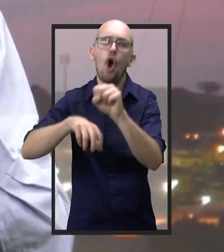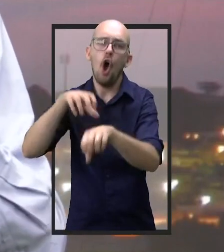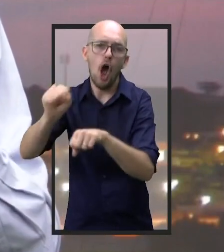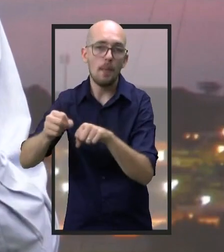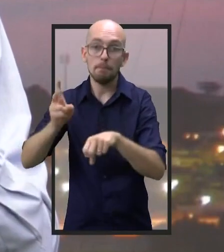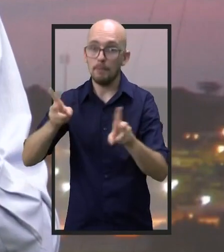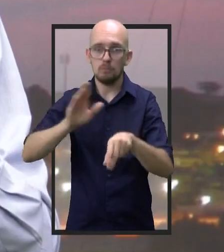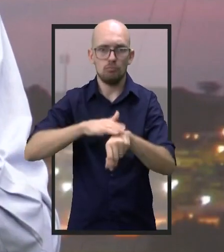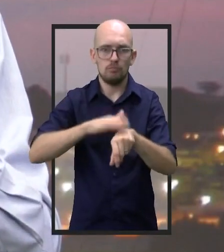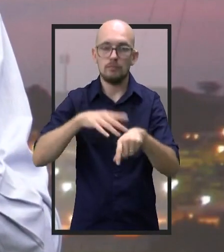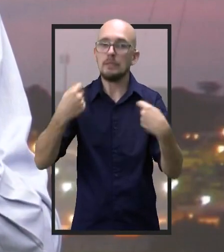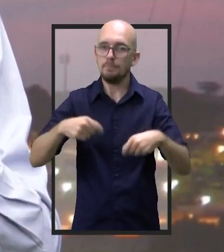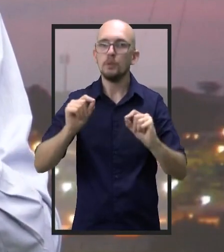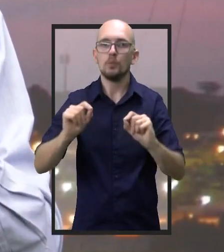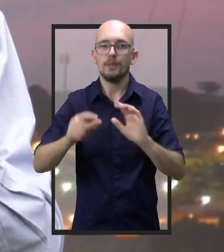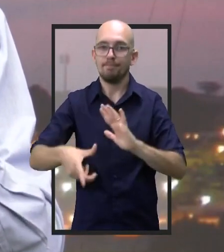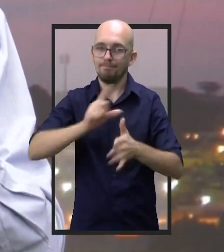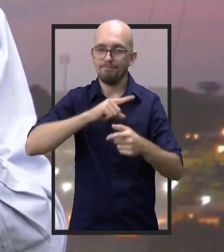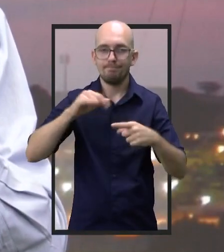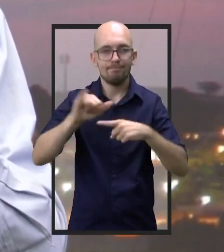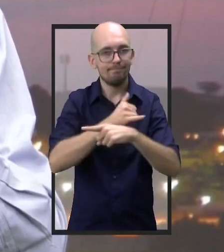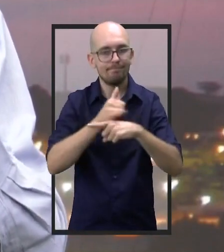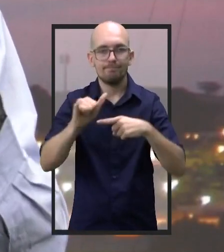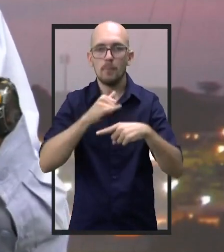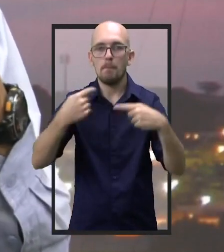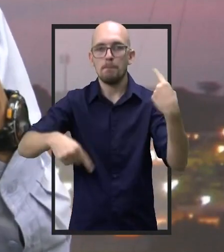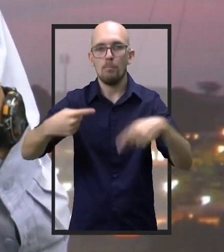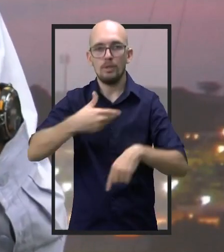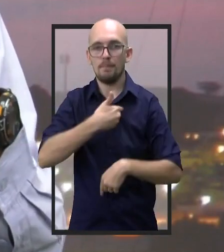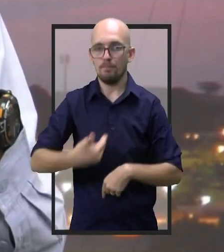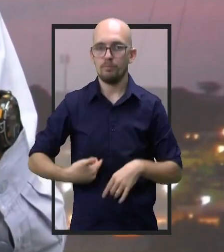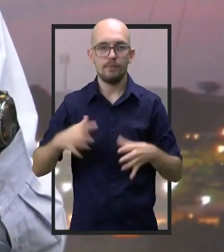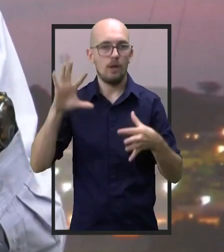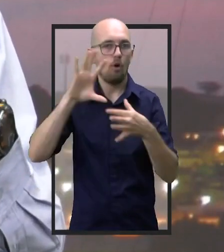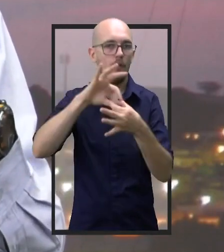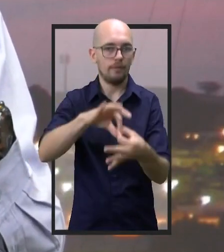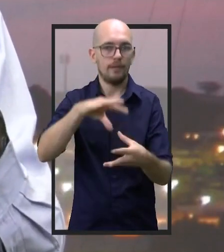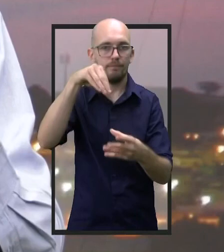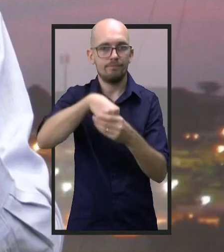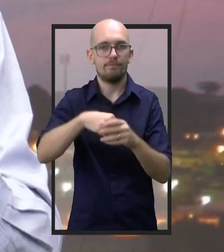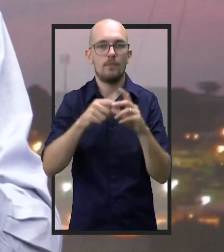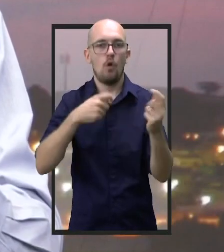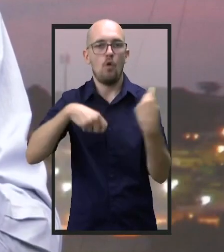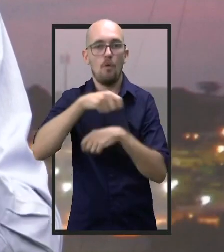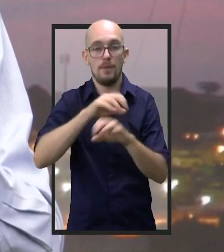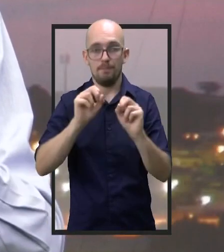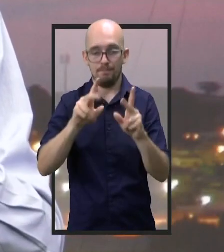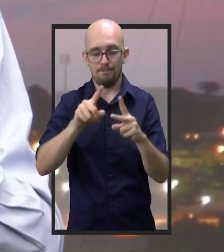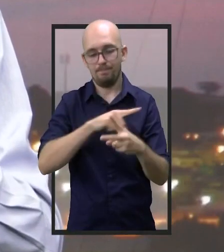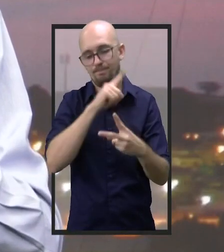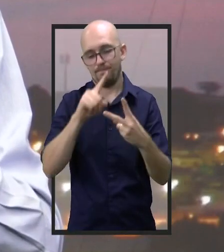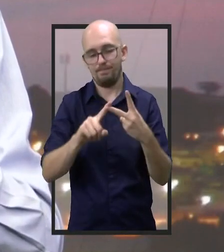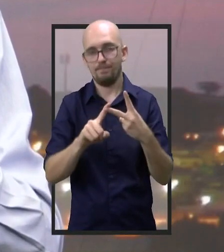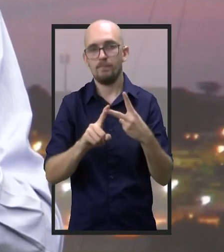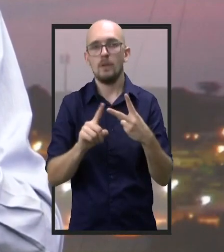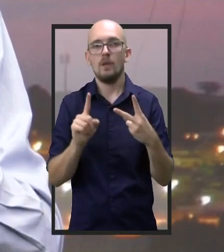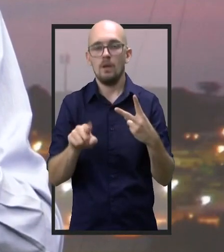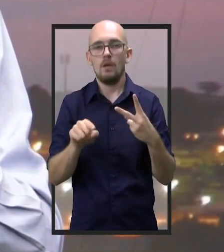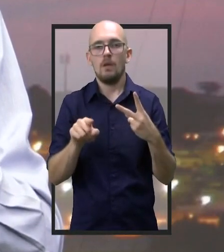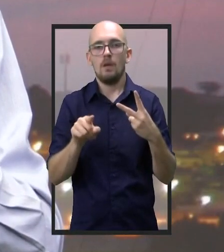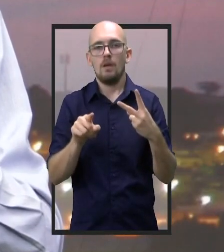para isso. É um contexto dentro da economia, de um cenário específico para isso. Segundo,